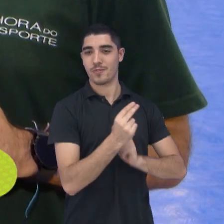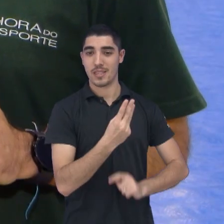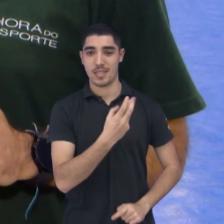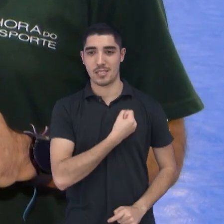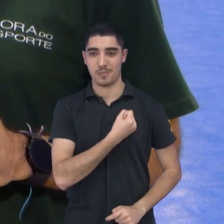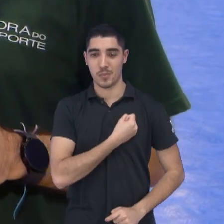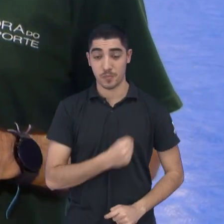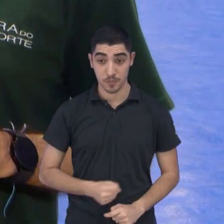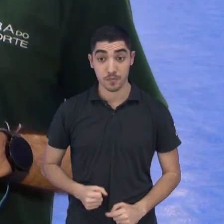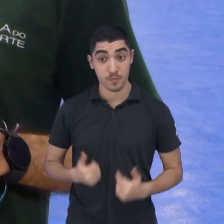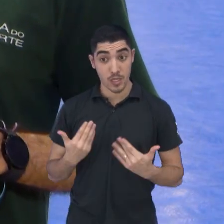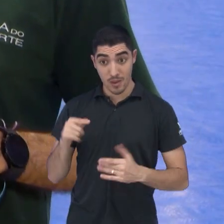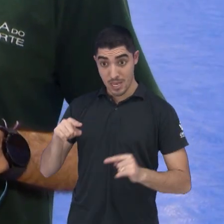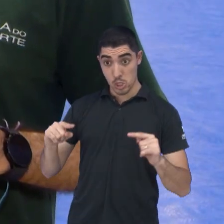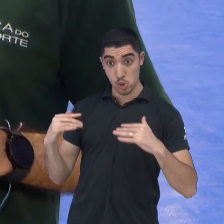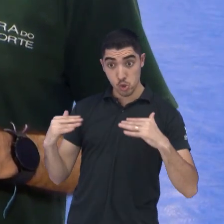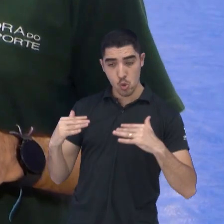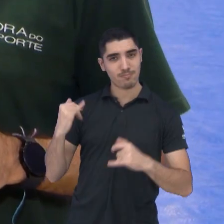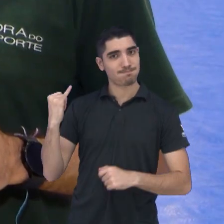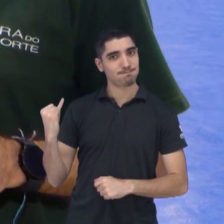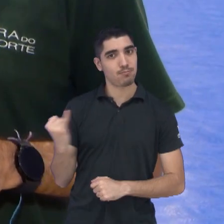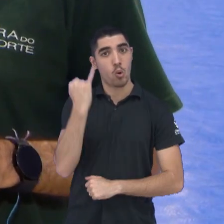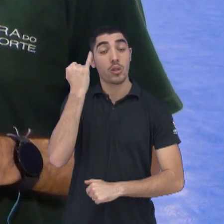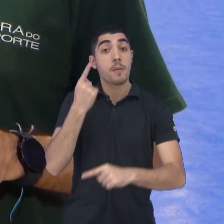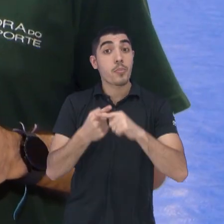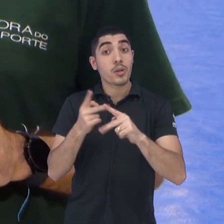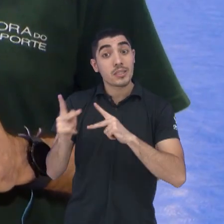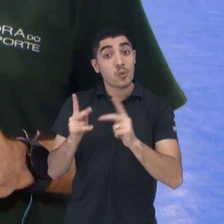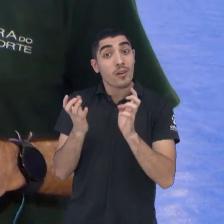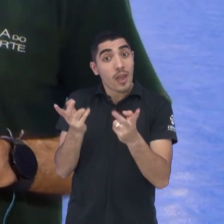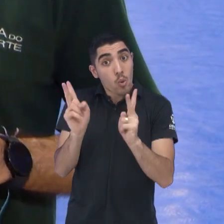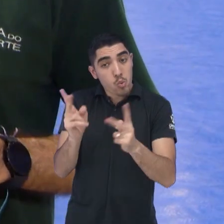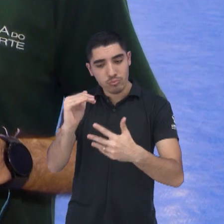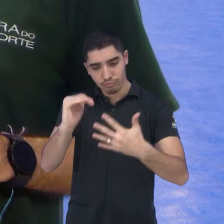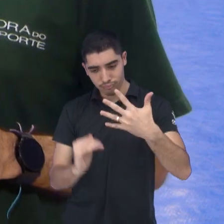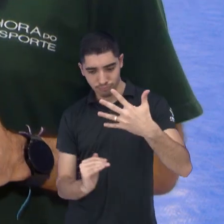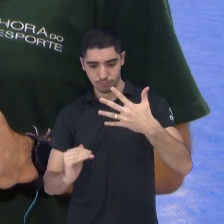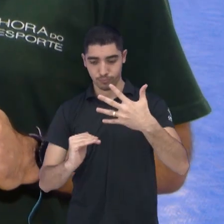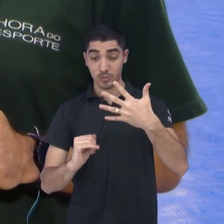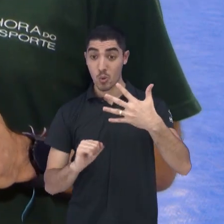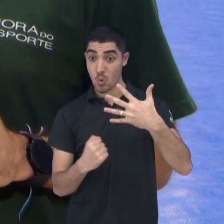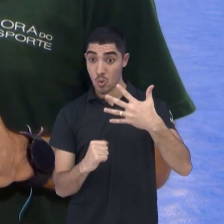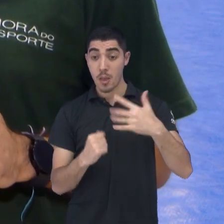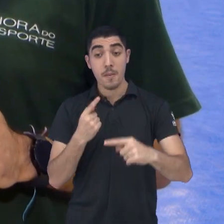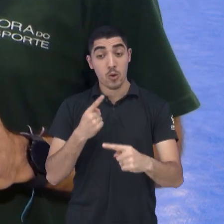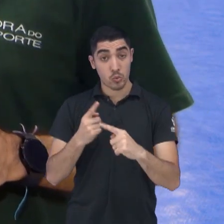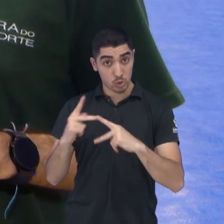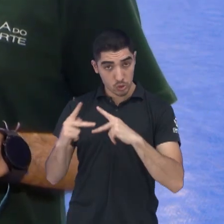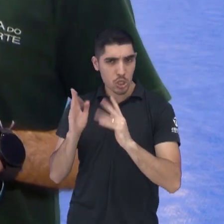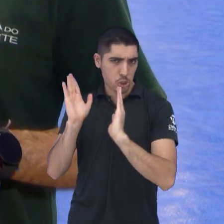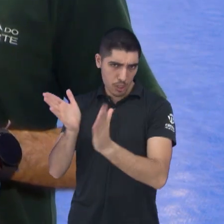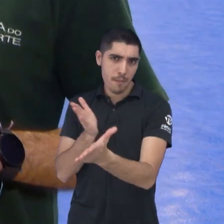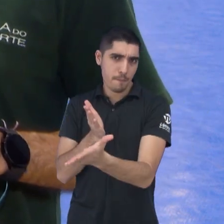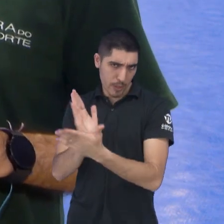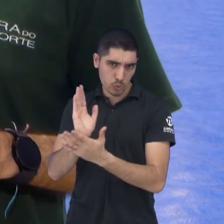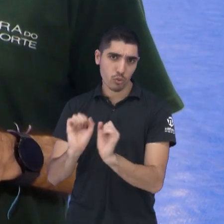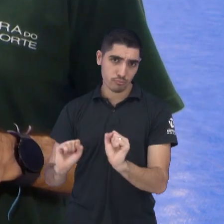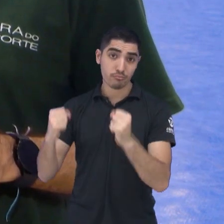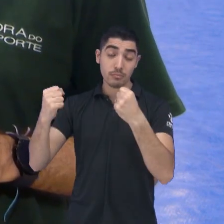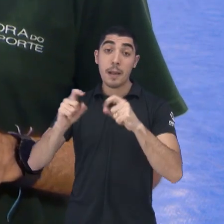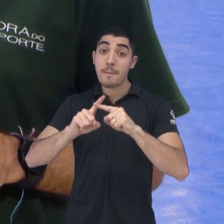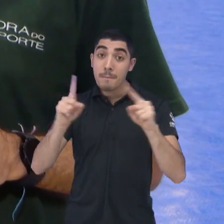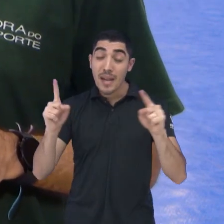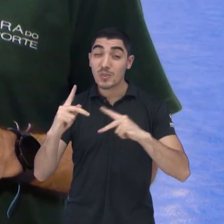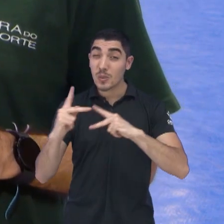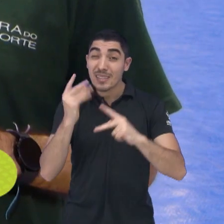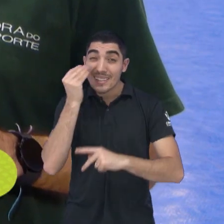ser considerado importante para as pretensões do São José na Liga Nacional. Já classificados, os joseenses precisam